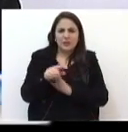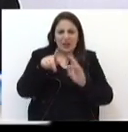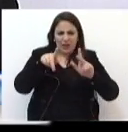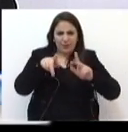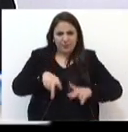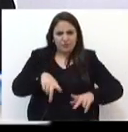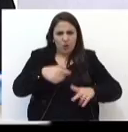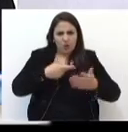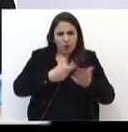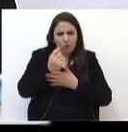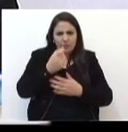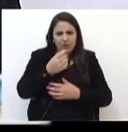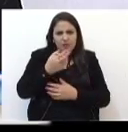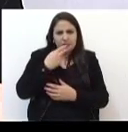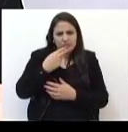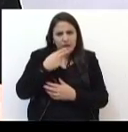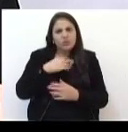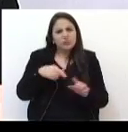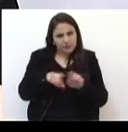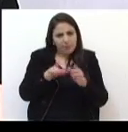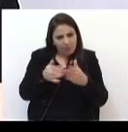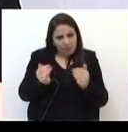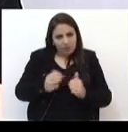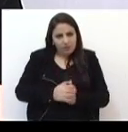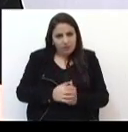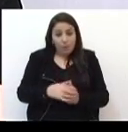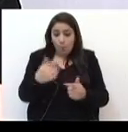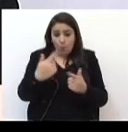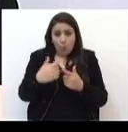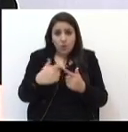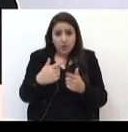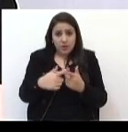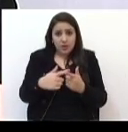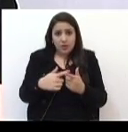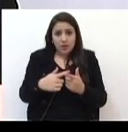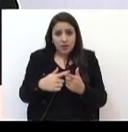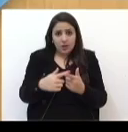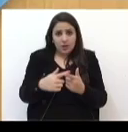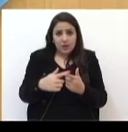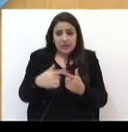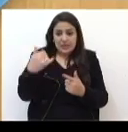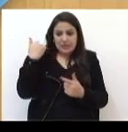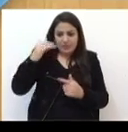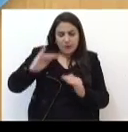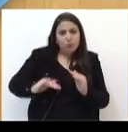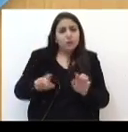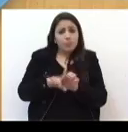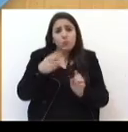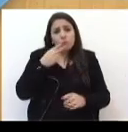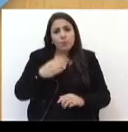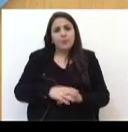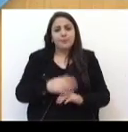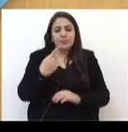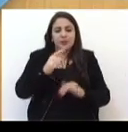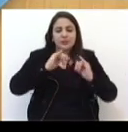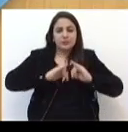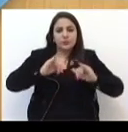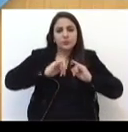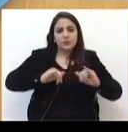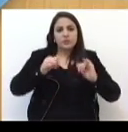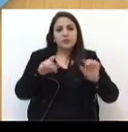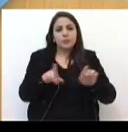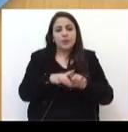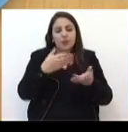aquele que compra um cigarro também é exigido? Porque os menores também fumam. Estas e outras